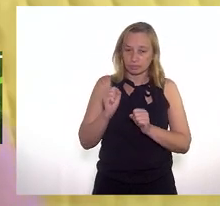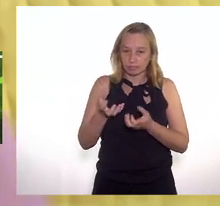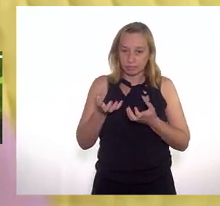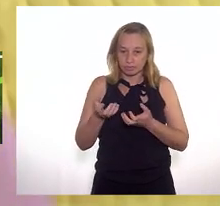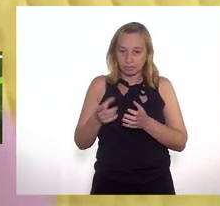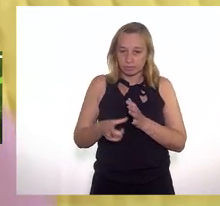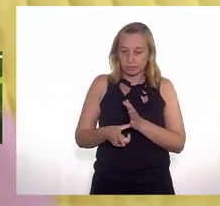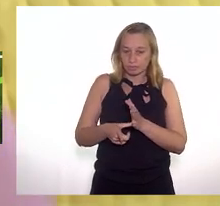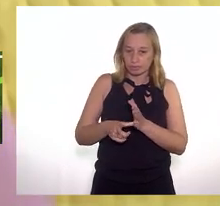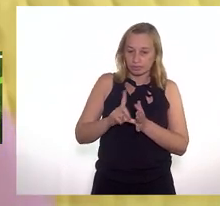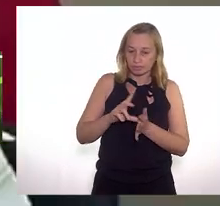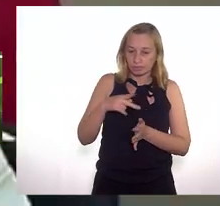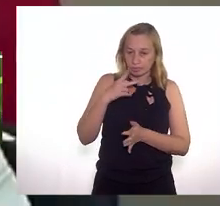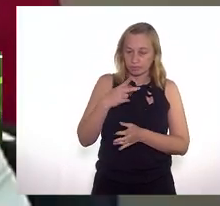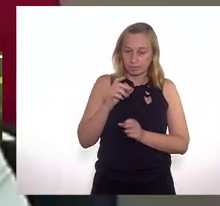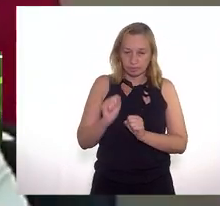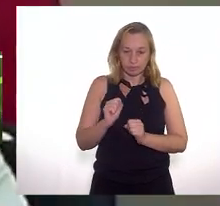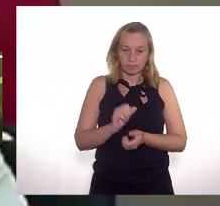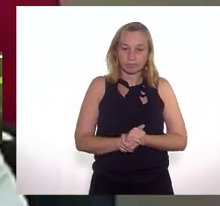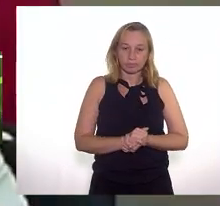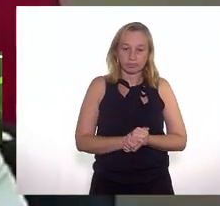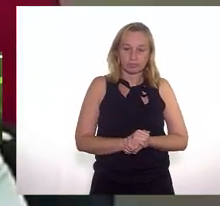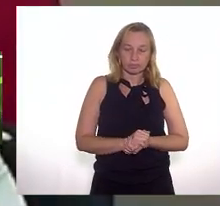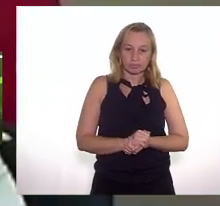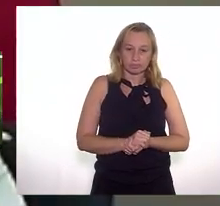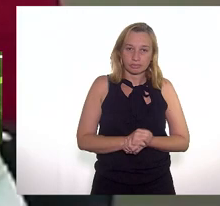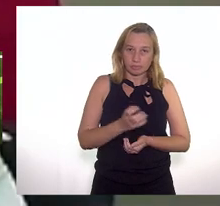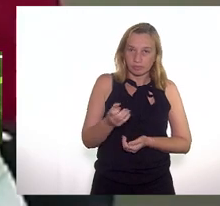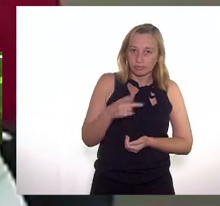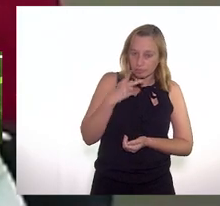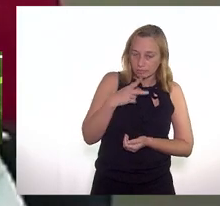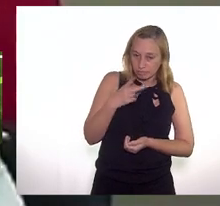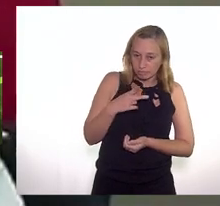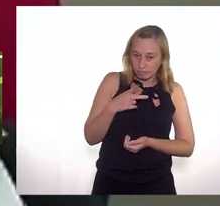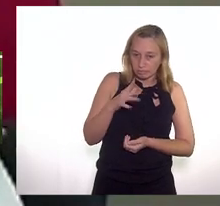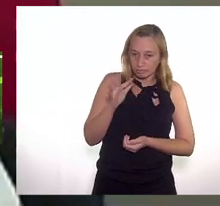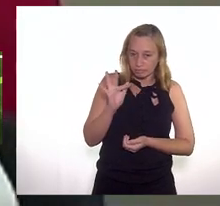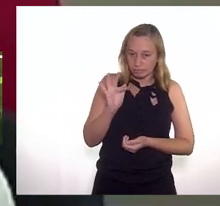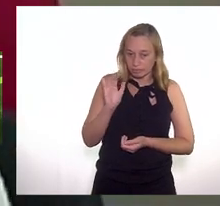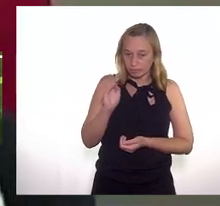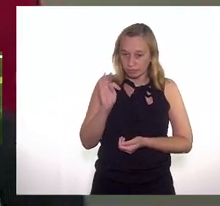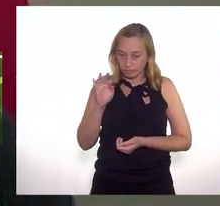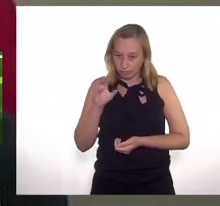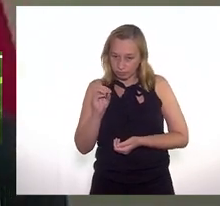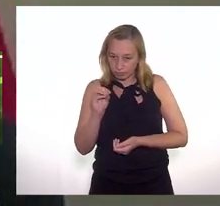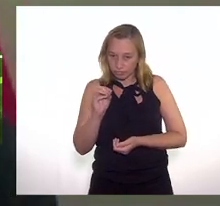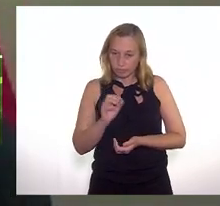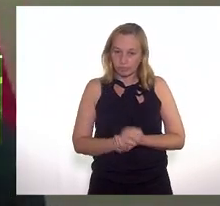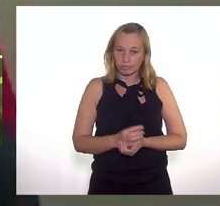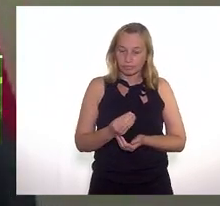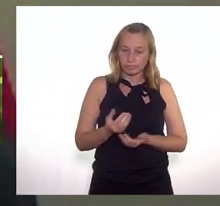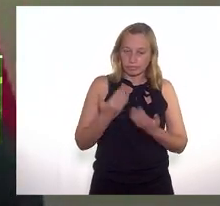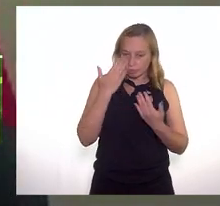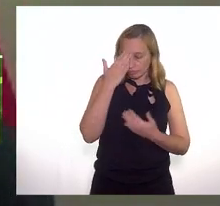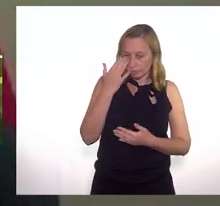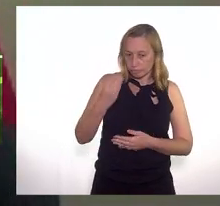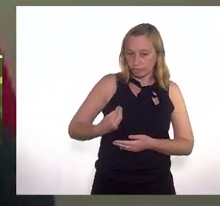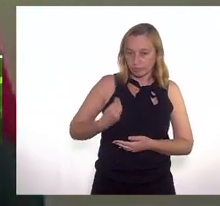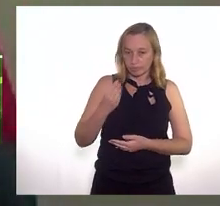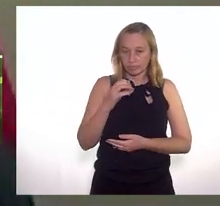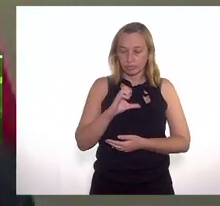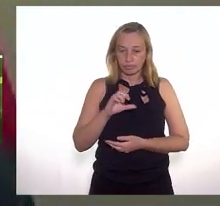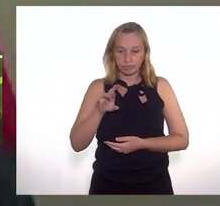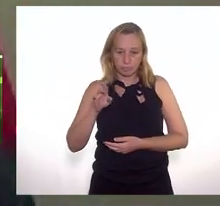pode... Doutor Flávio, quer fazer alguma observação do CREMERJ, por gentileza, agradecendo sempre a presença do CREMERJ